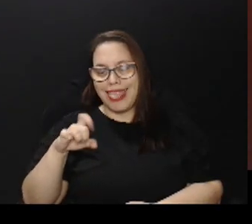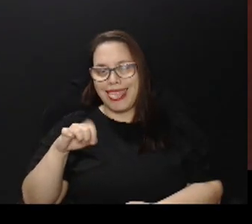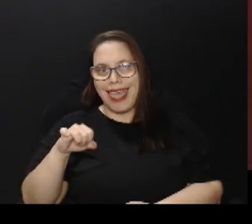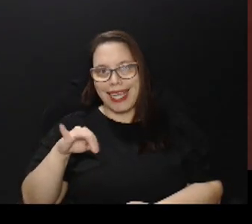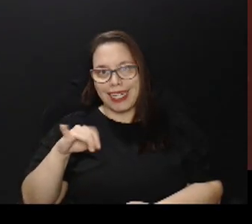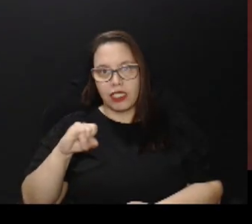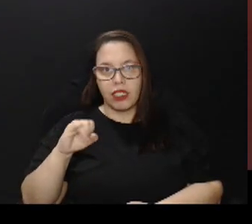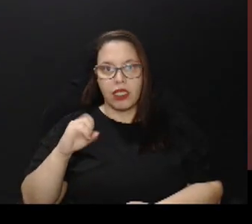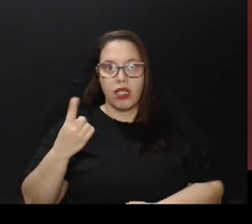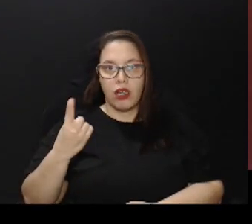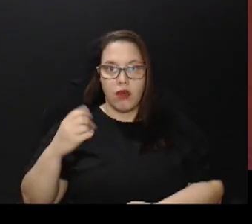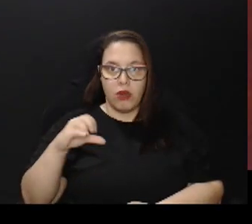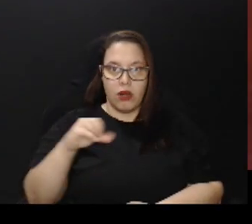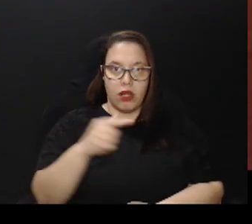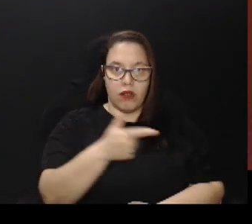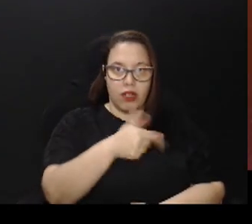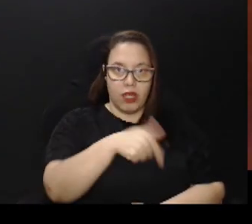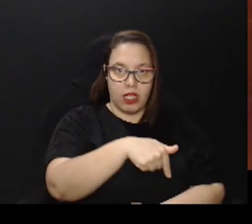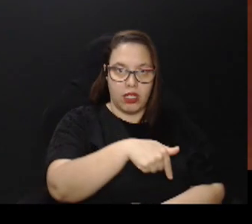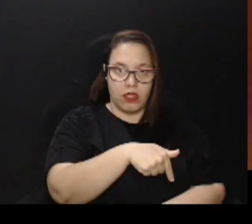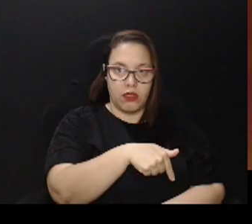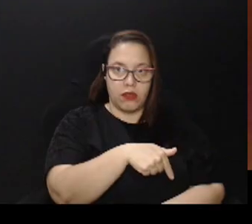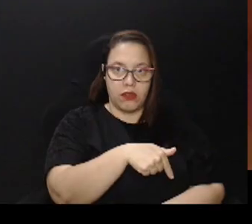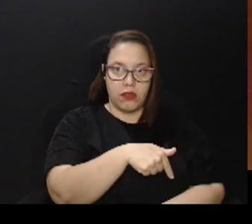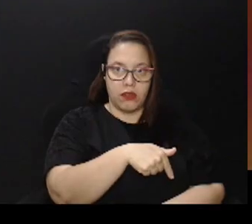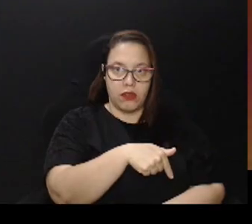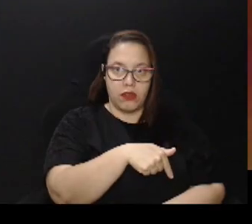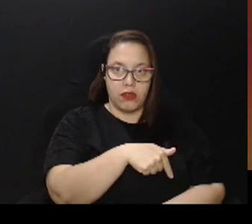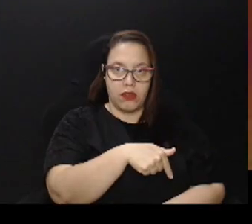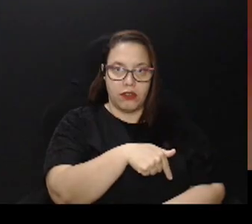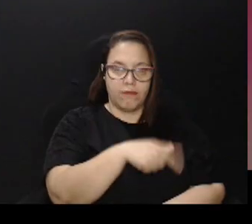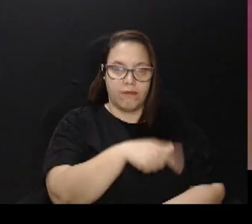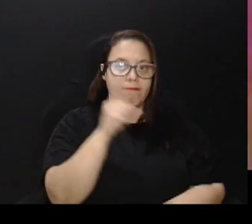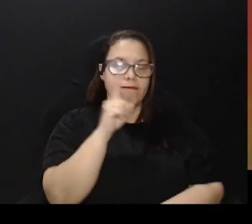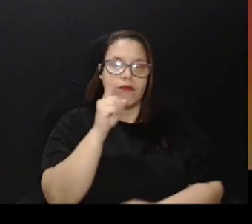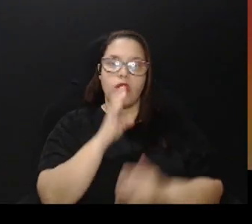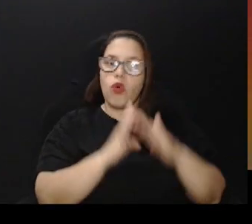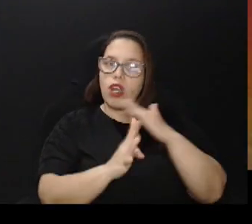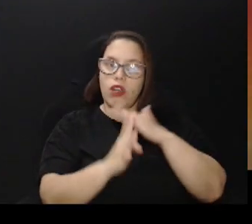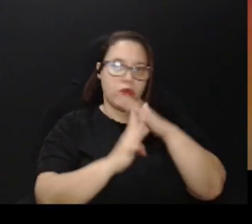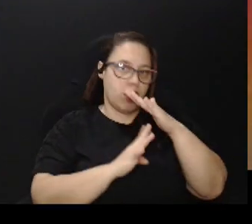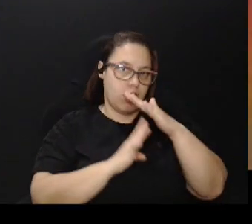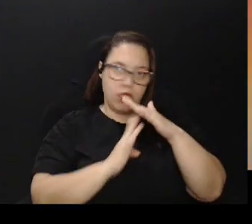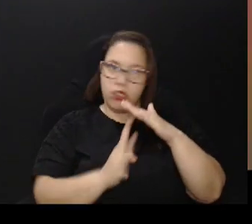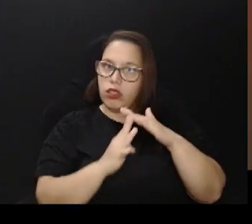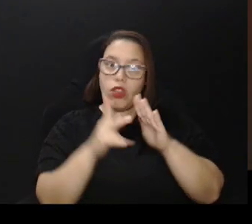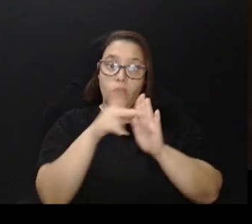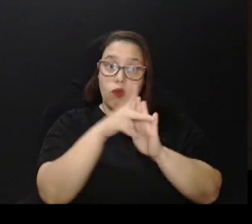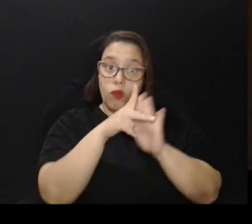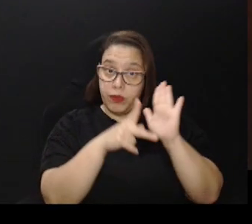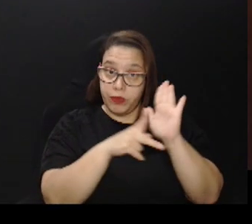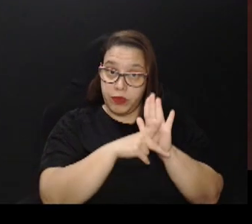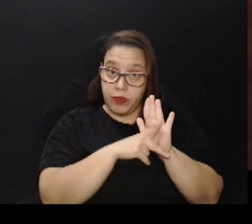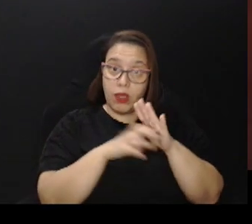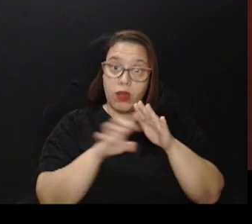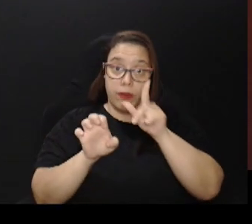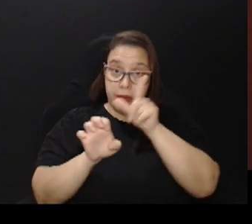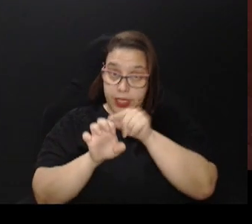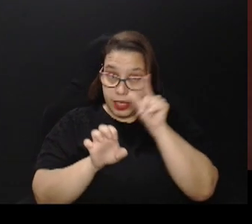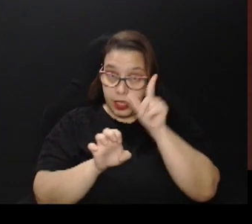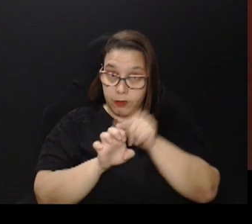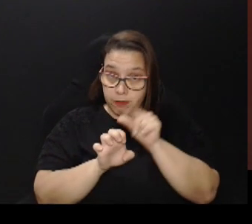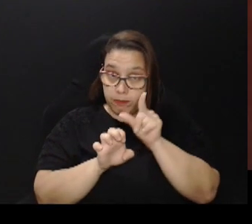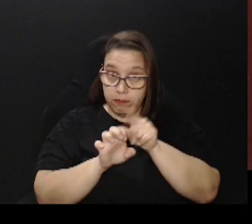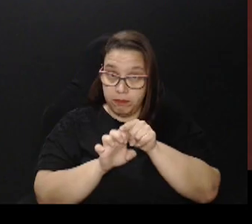1927, mas aquela não era de imigrantes, foi um projeto empresarial. A